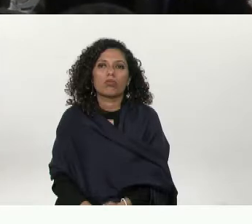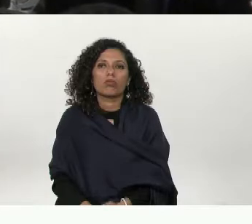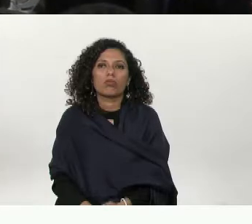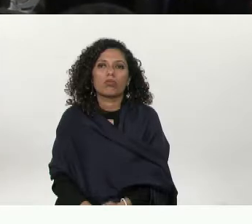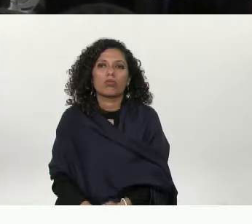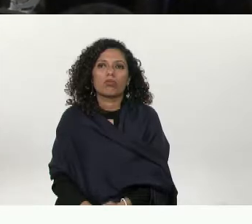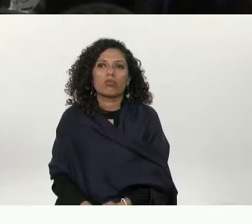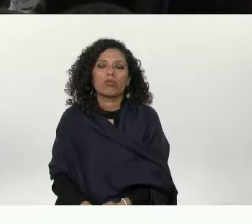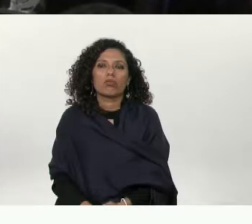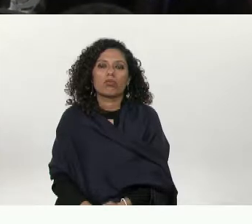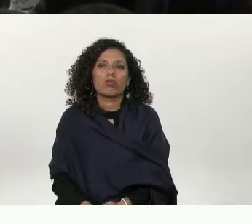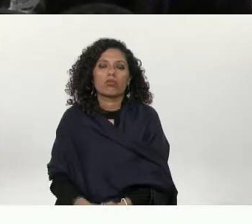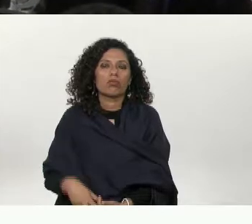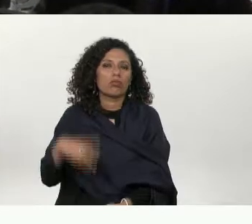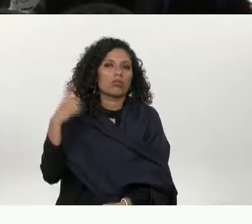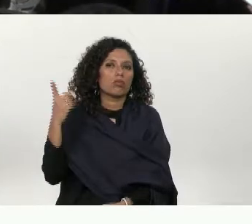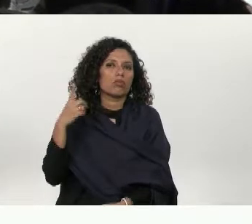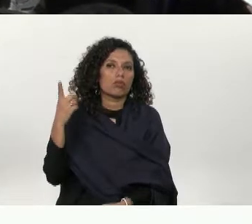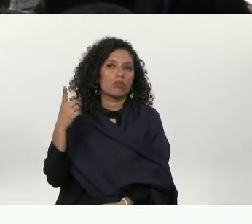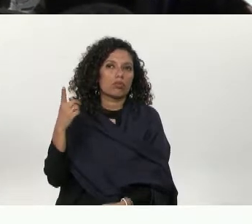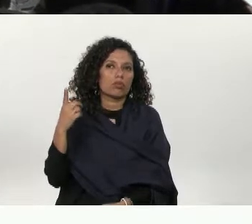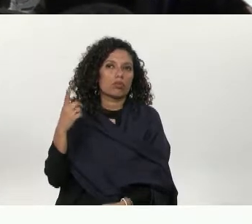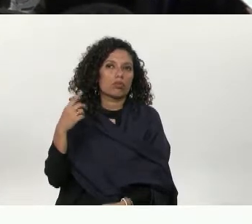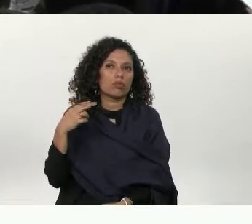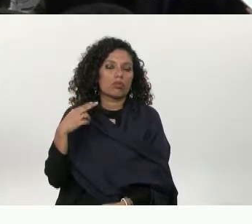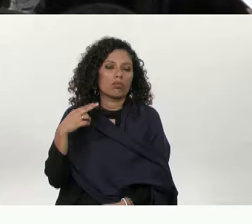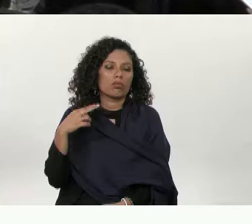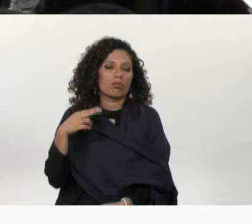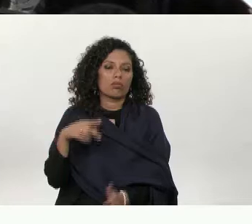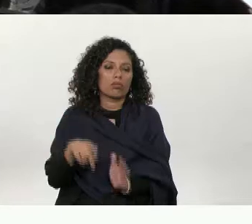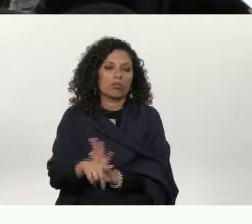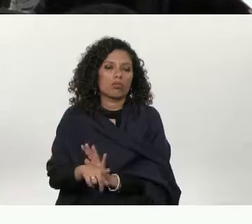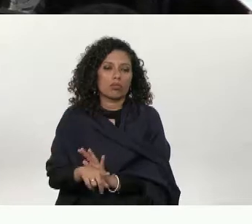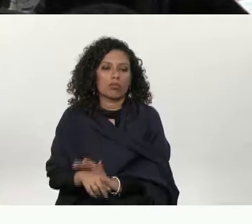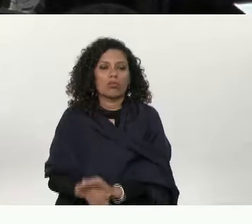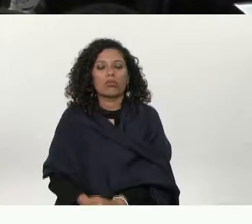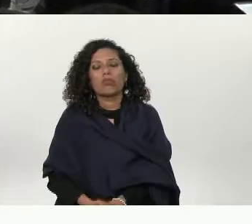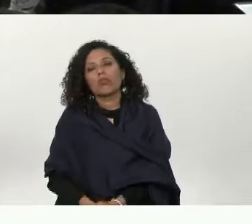Deputado Serginho, mais alguma pergunta? Não, estou só dando uma olhada aqui. Tá.